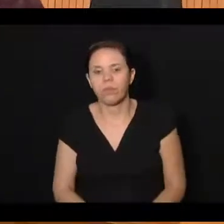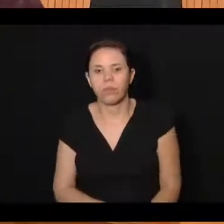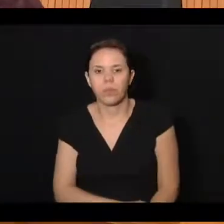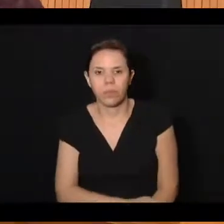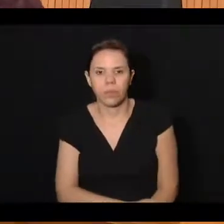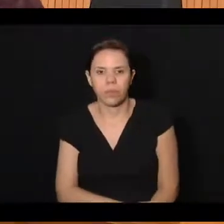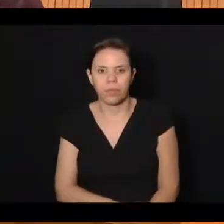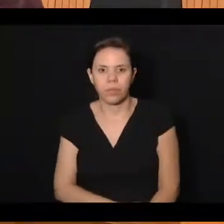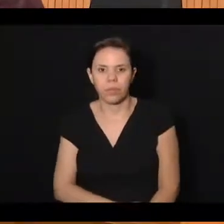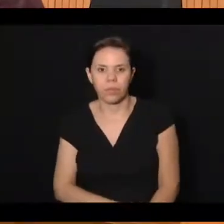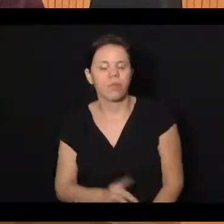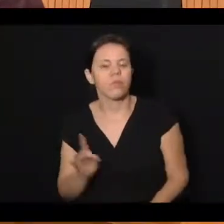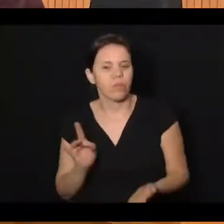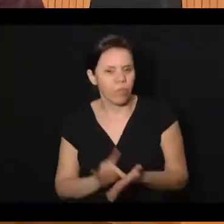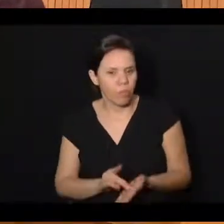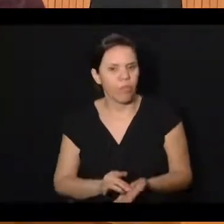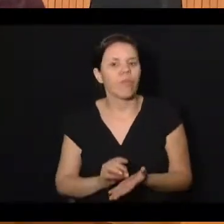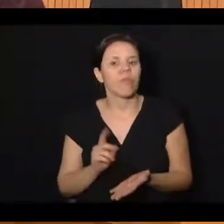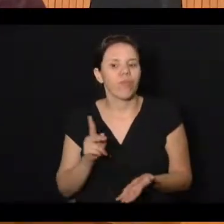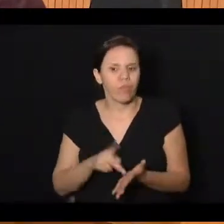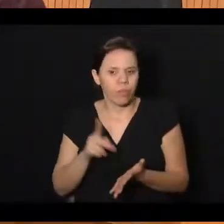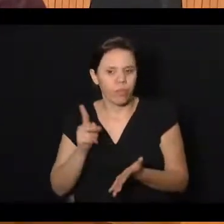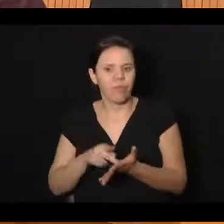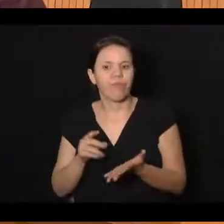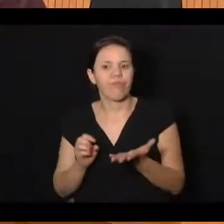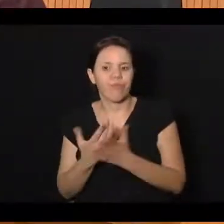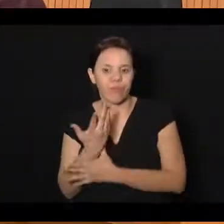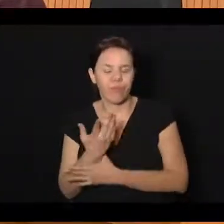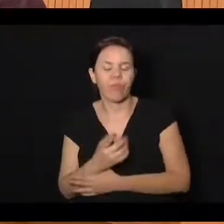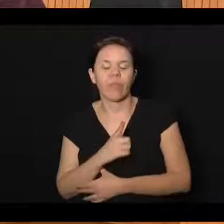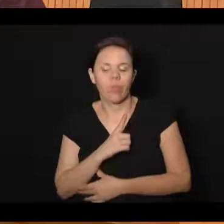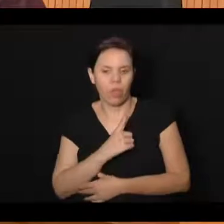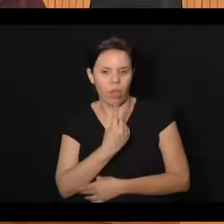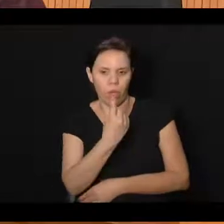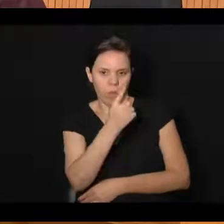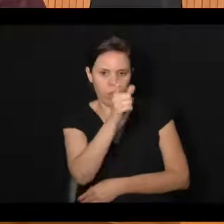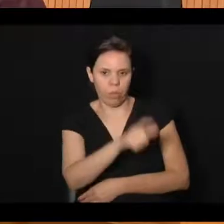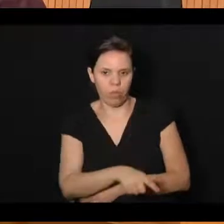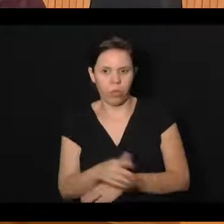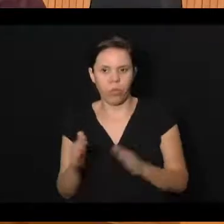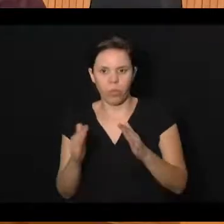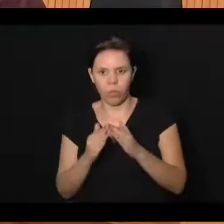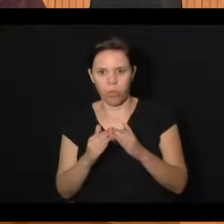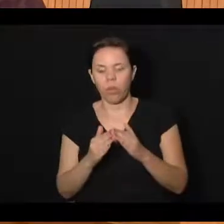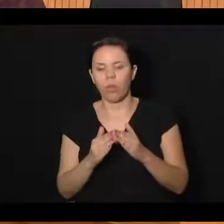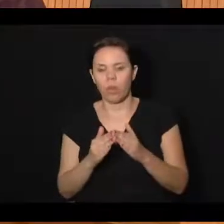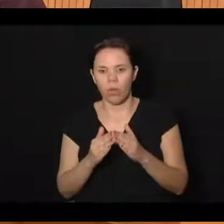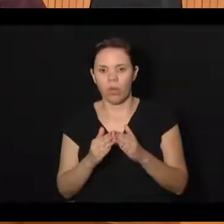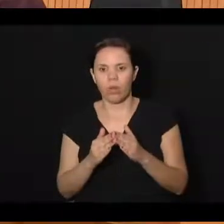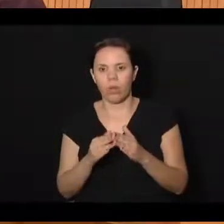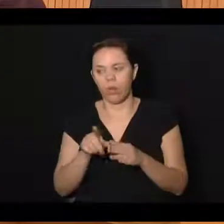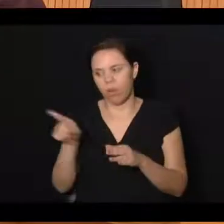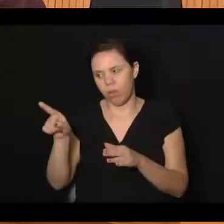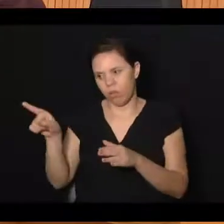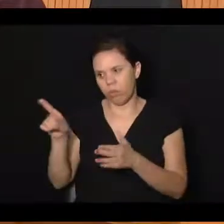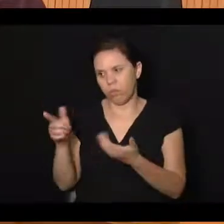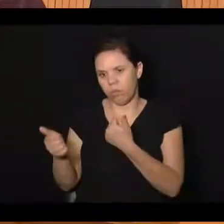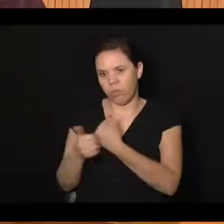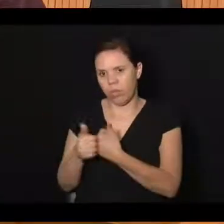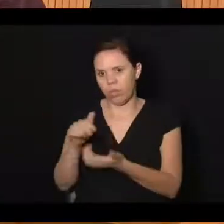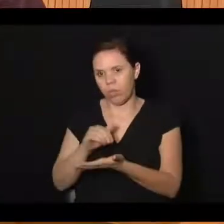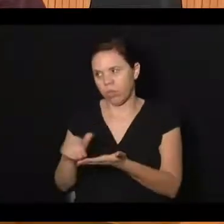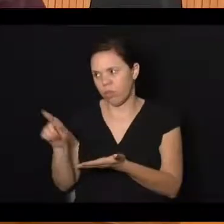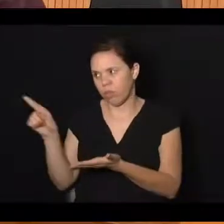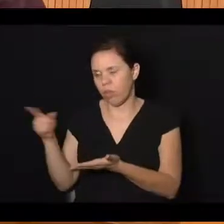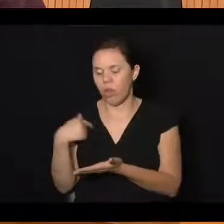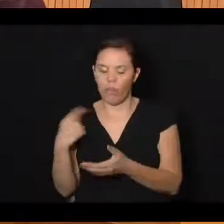esse fato existe inclusive tem uma pessoa que mora no estacionamento ao lado no escritório que fala aqui de repente vai